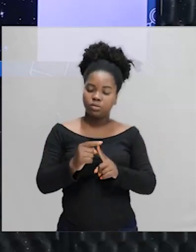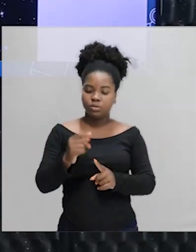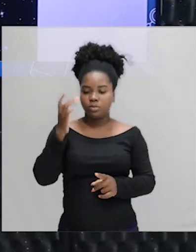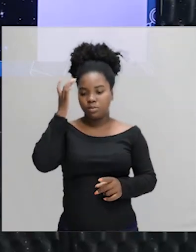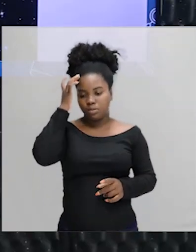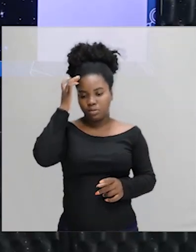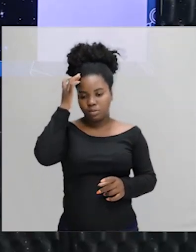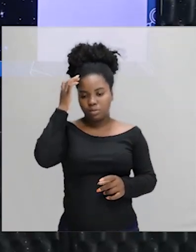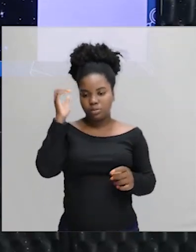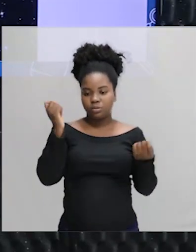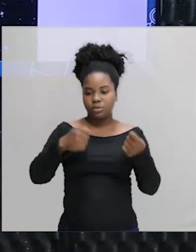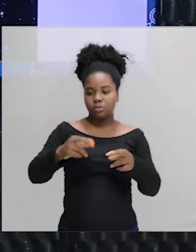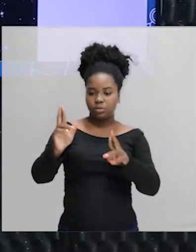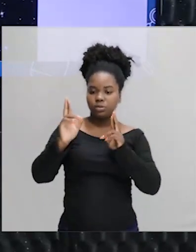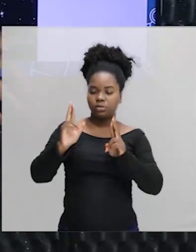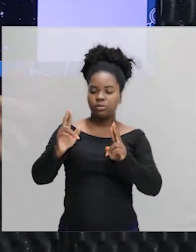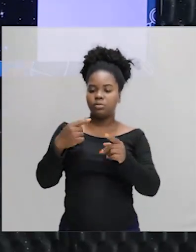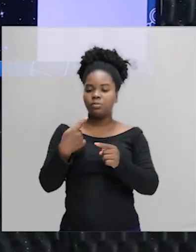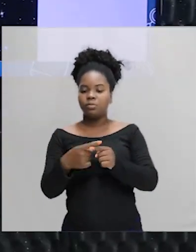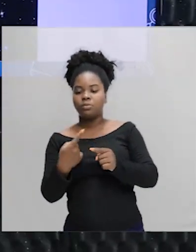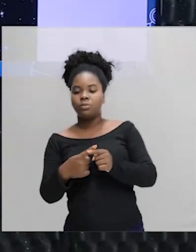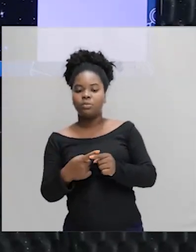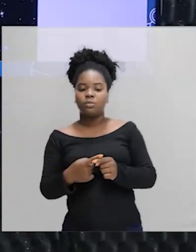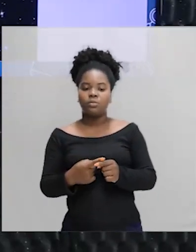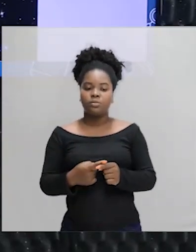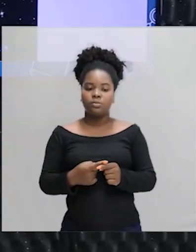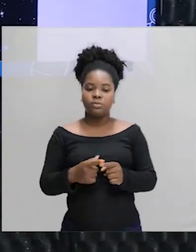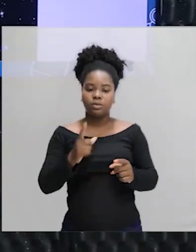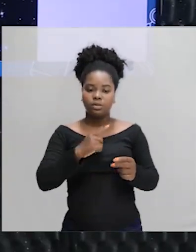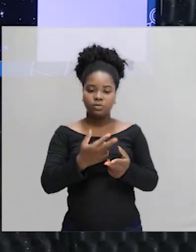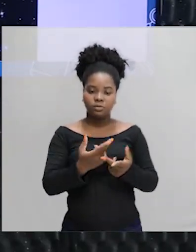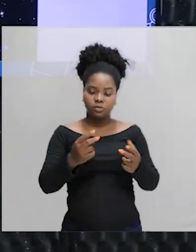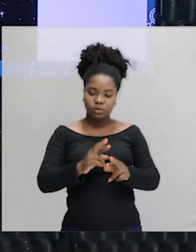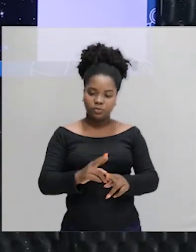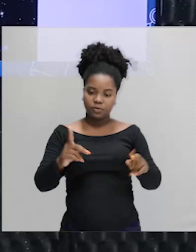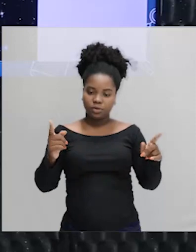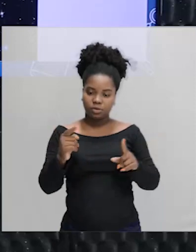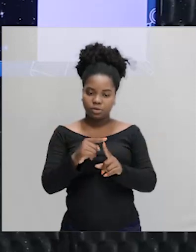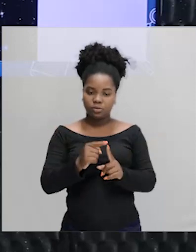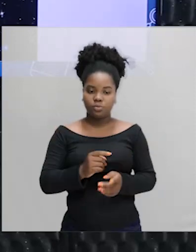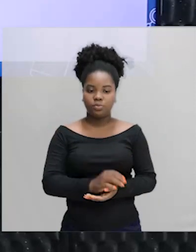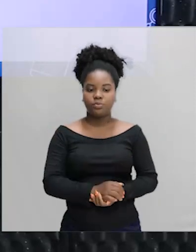previsões a gente já consegue fazer porque a gente consegue ver estrelas em diferentes estágios. Tá, ok?